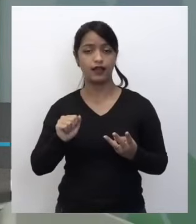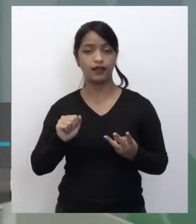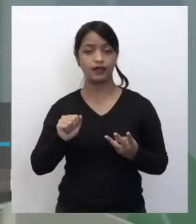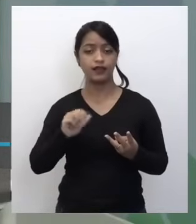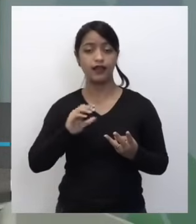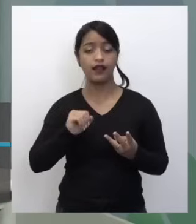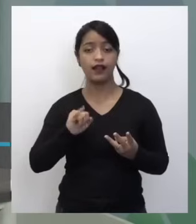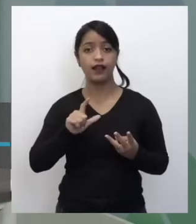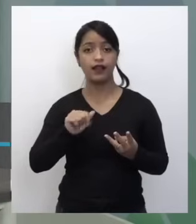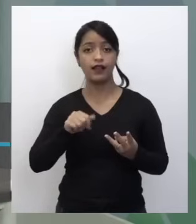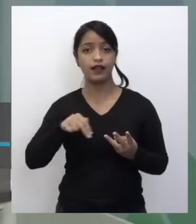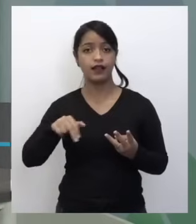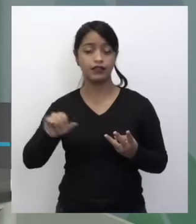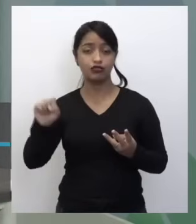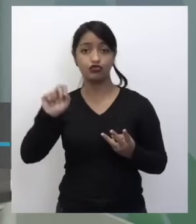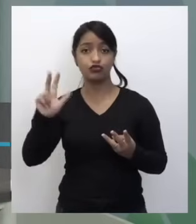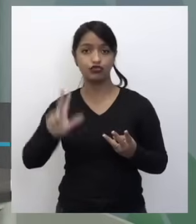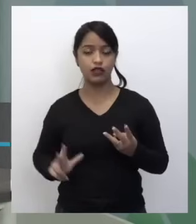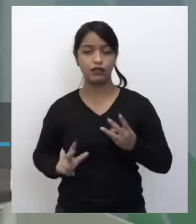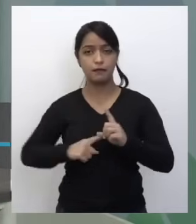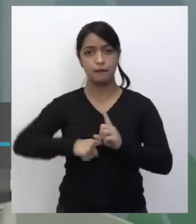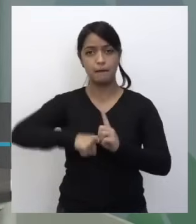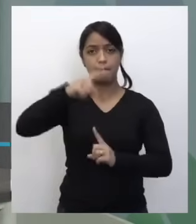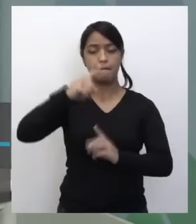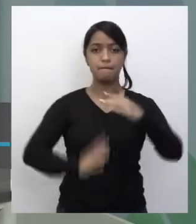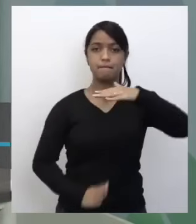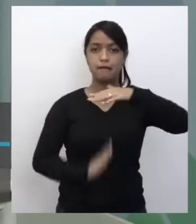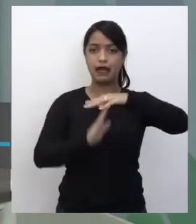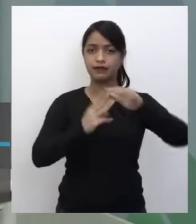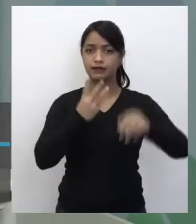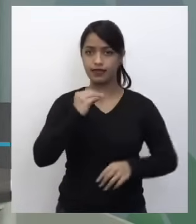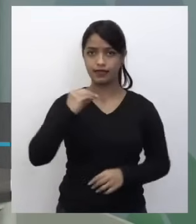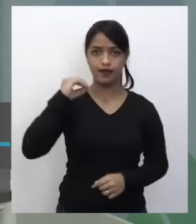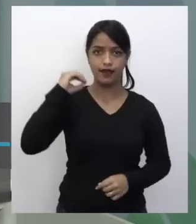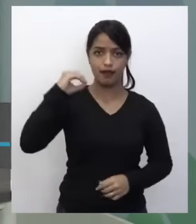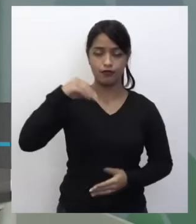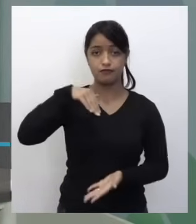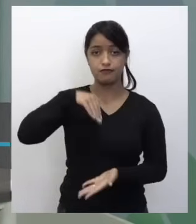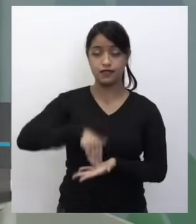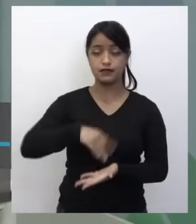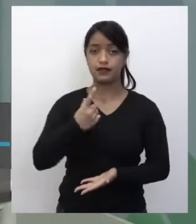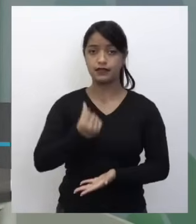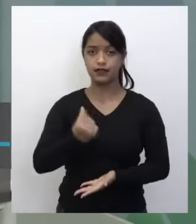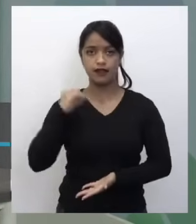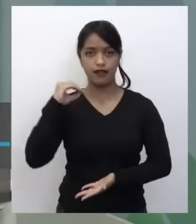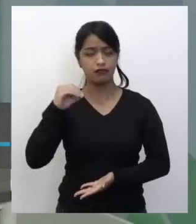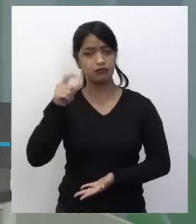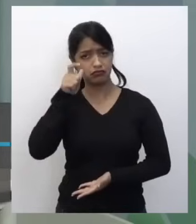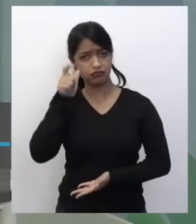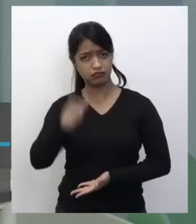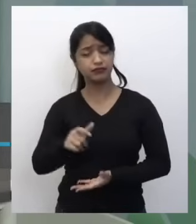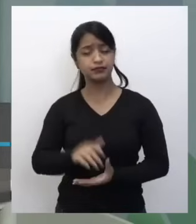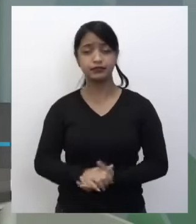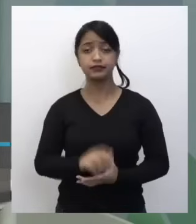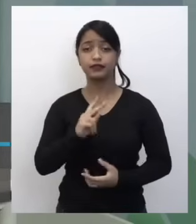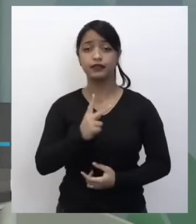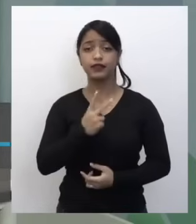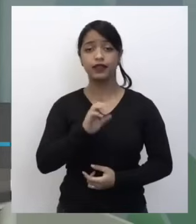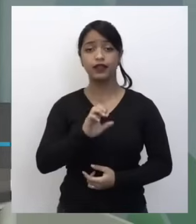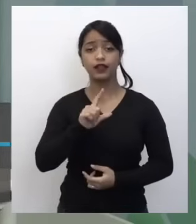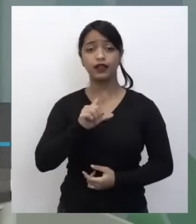Kainani Suzano, máxima 30, mínima 16. Olha que interessante. A Heloísa Itapira, não sabe,